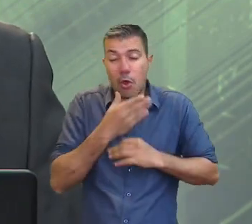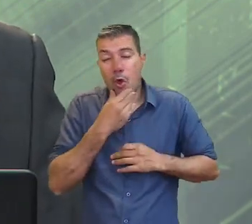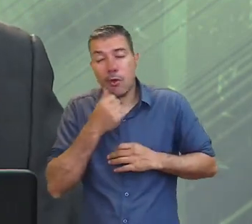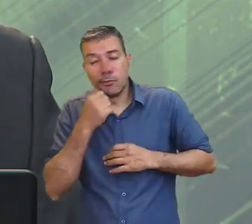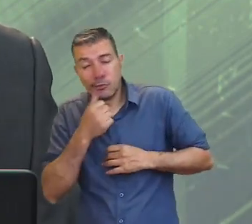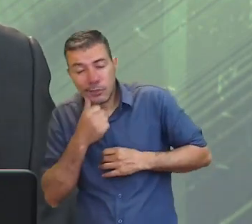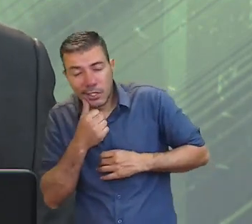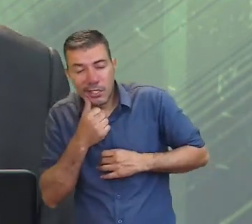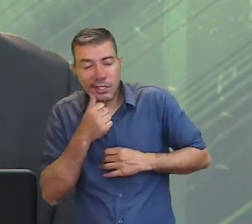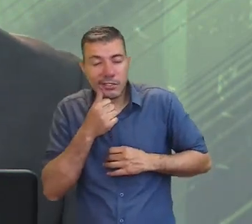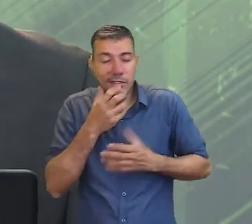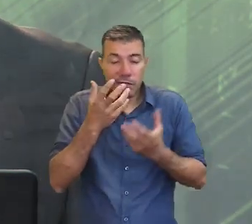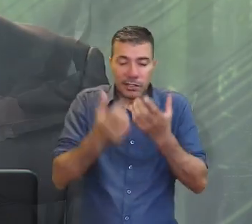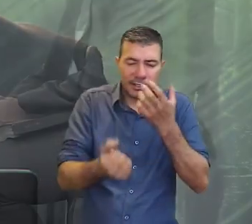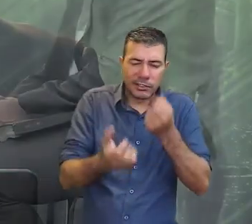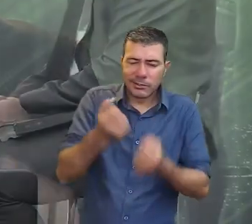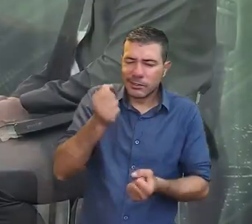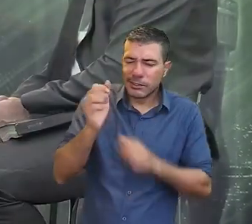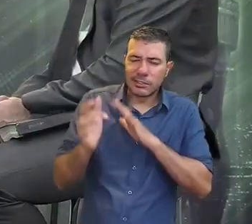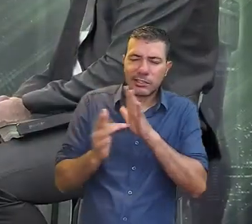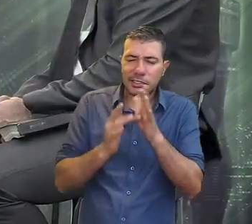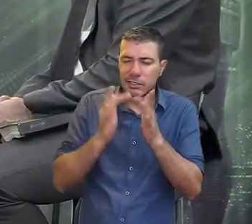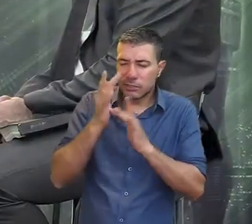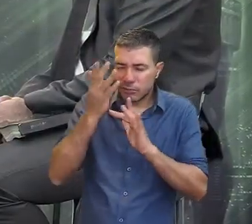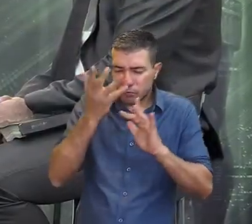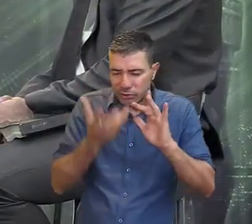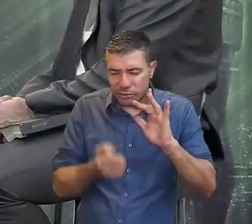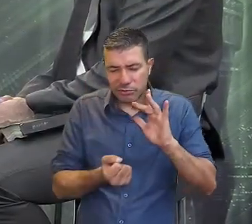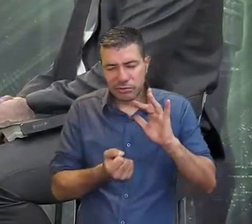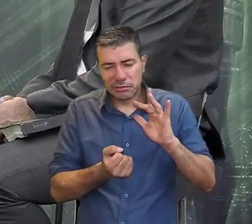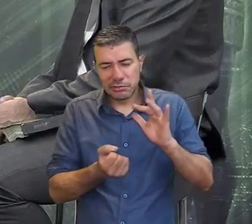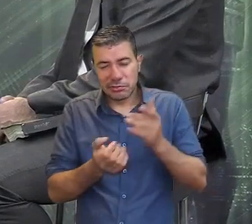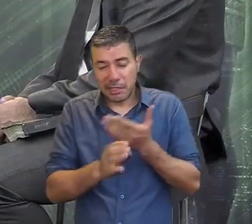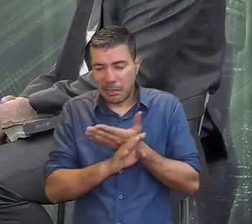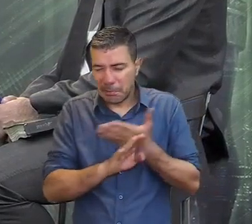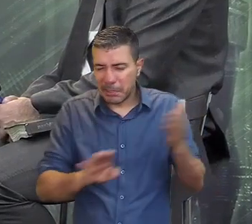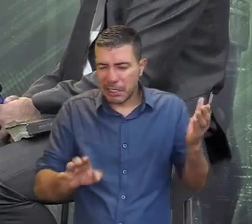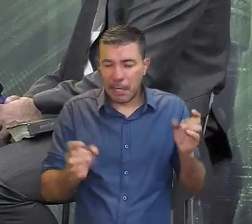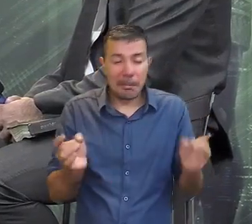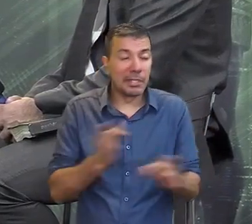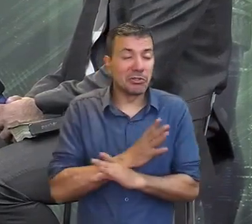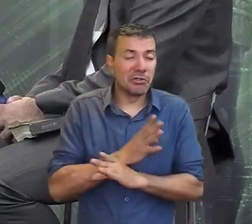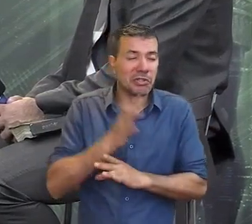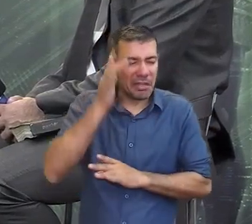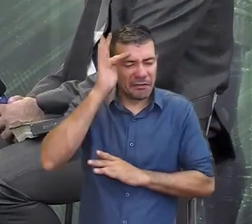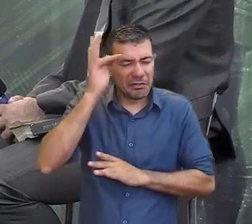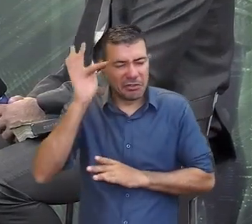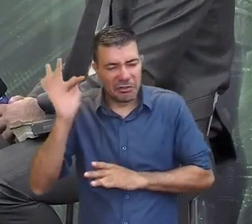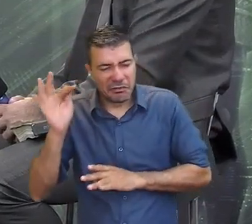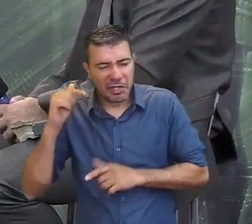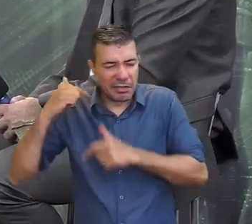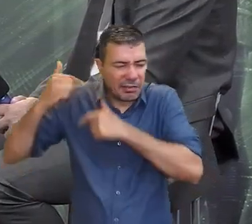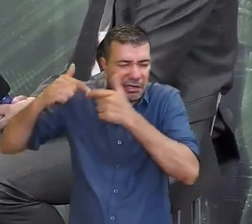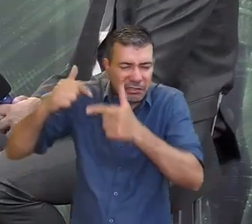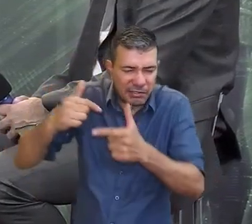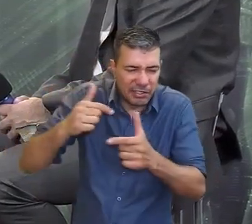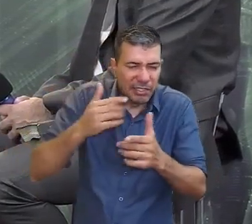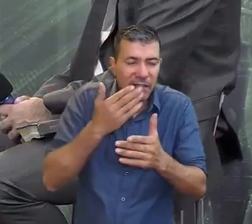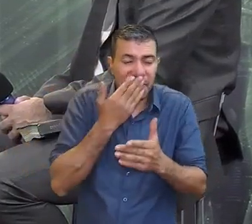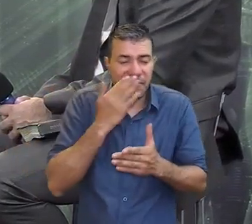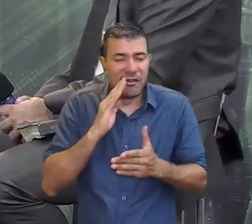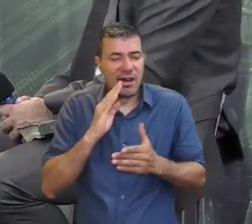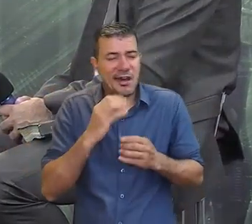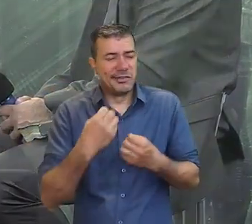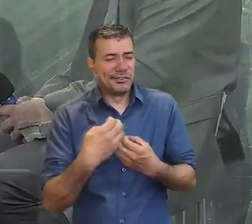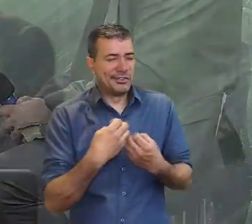mulheres que estão aceitando a Tua Palavra, homens e mulheres que estão rompendo com as tradições, as filosofias, os falsos ensinamentos e